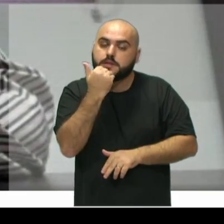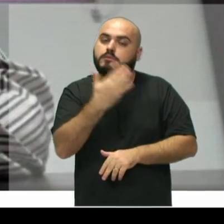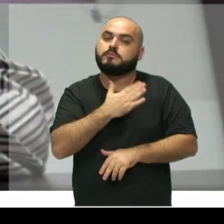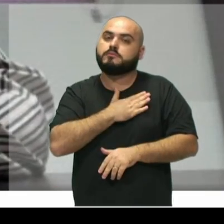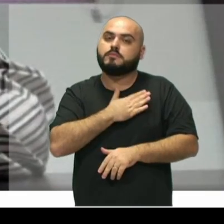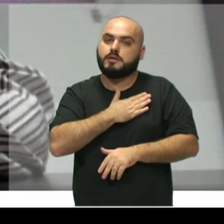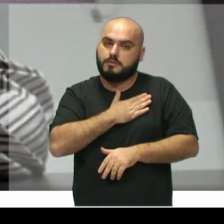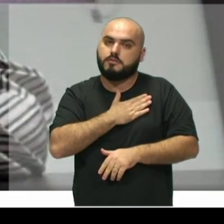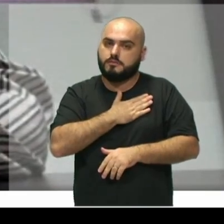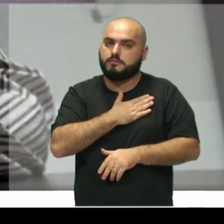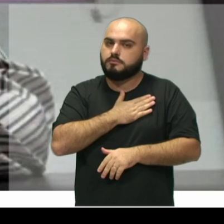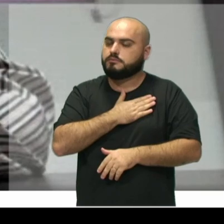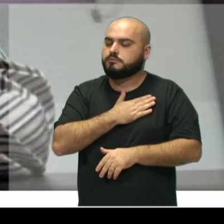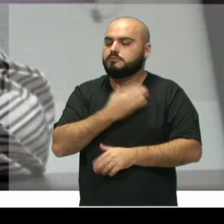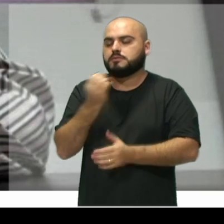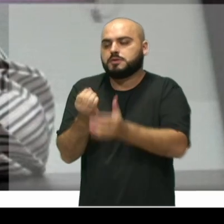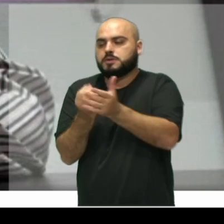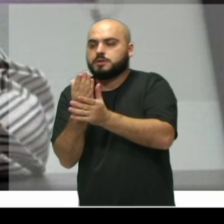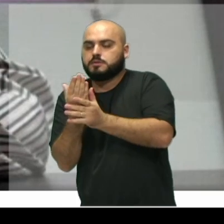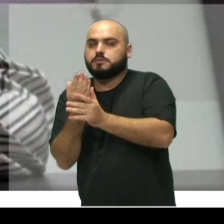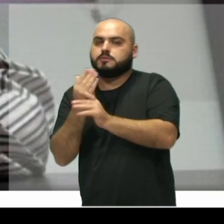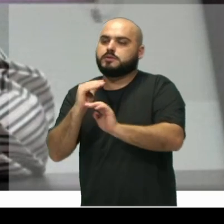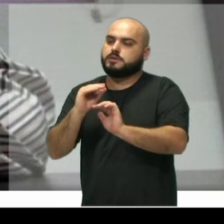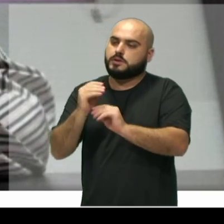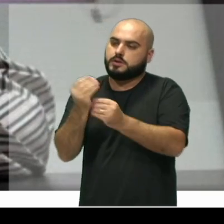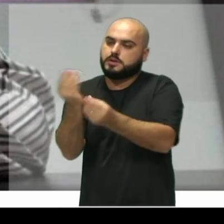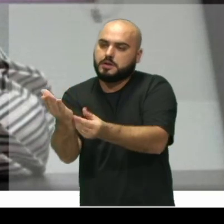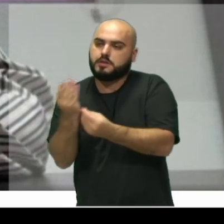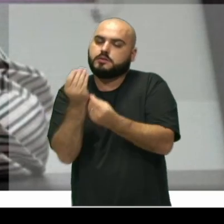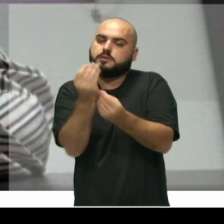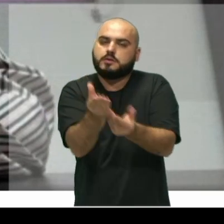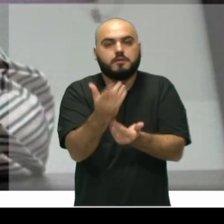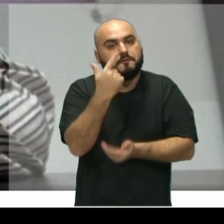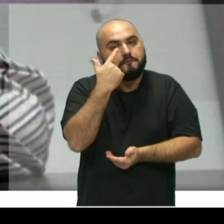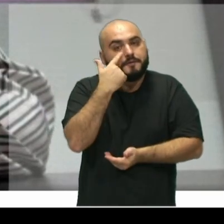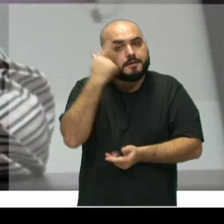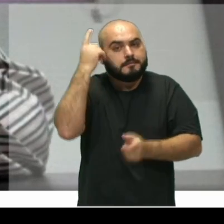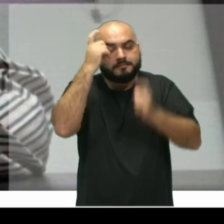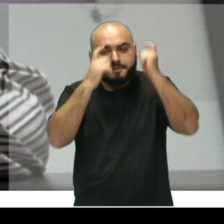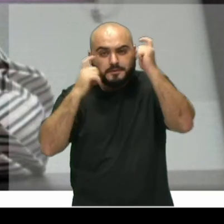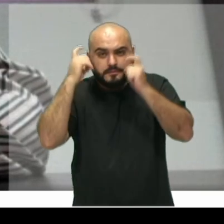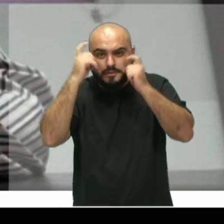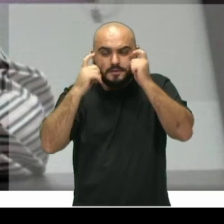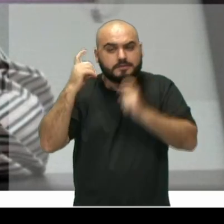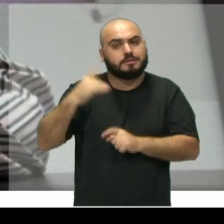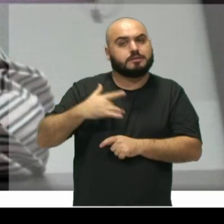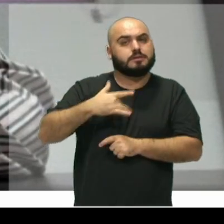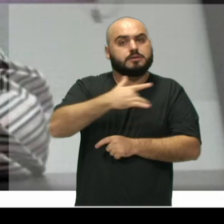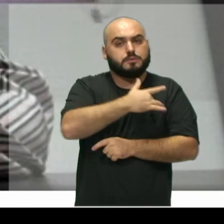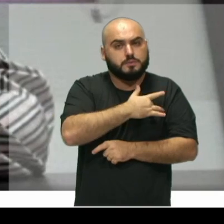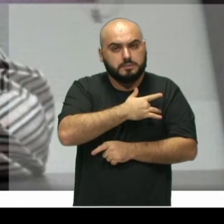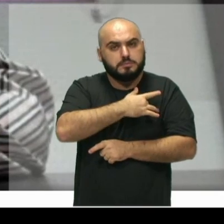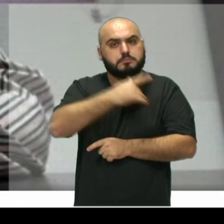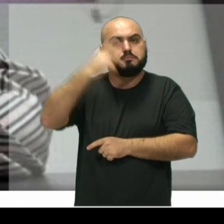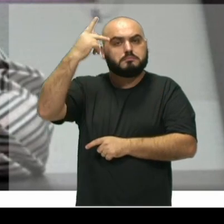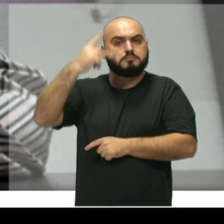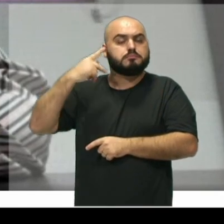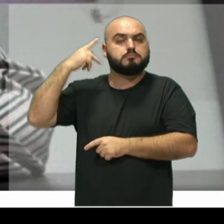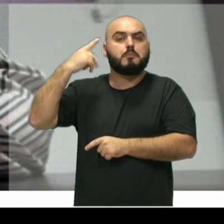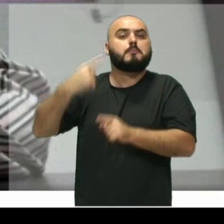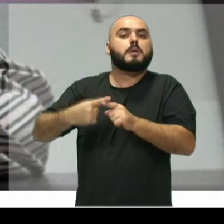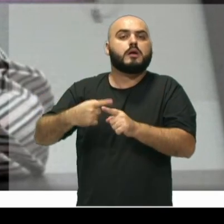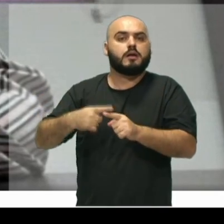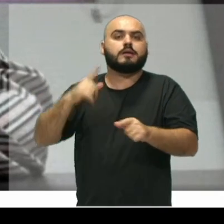de alguma forma desenvolvidas, e a gente continua atuando, preocupado com essa questão de Covid, porque nós temos uma